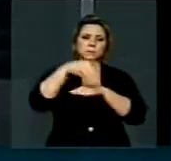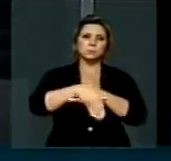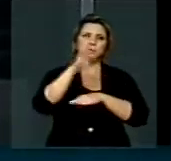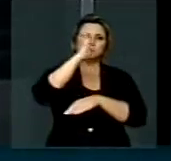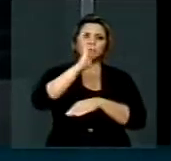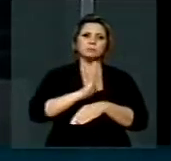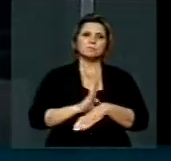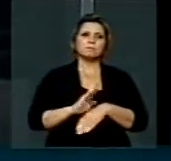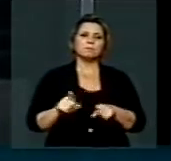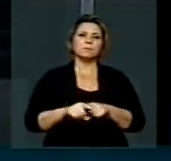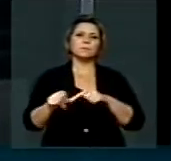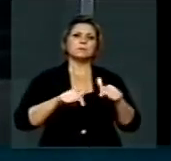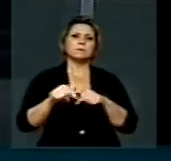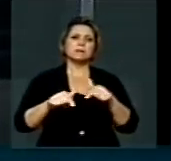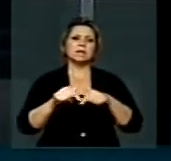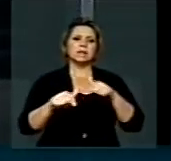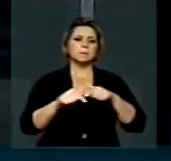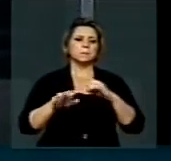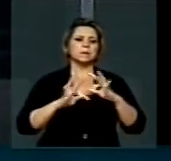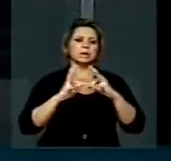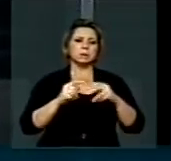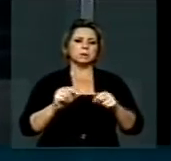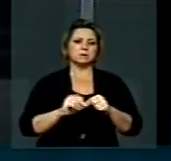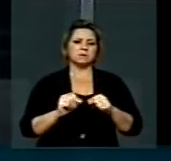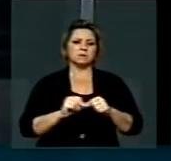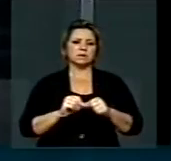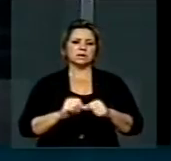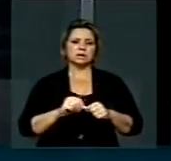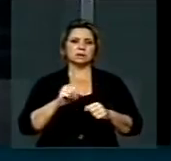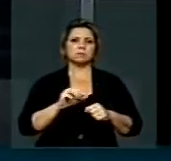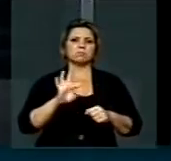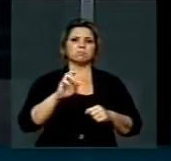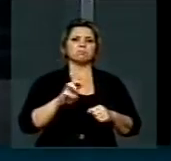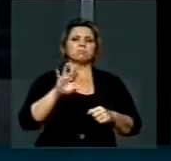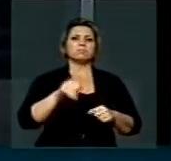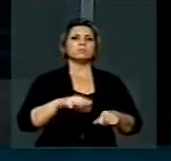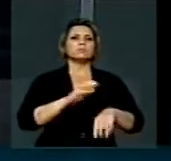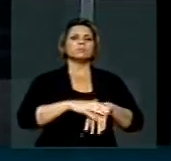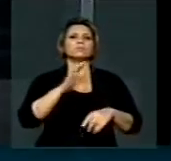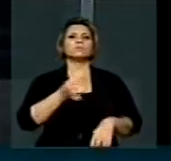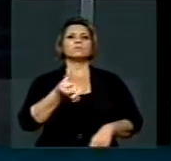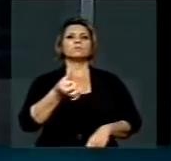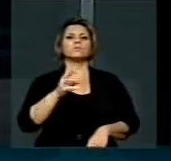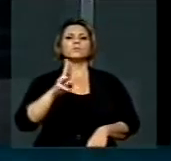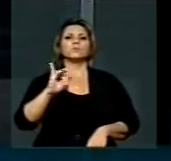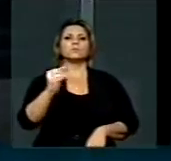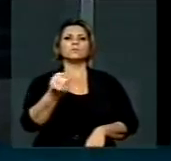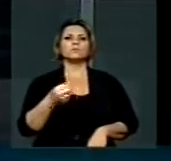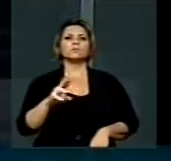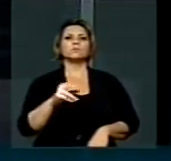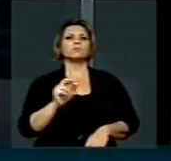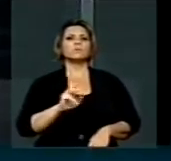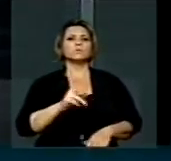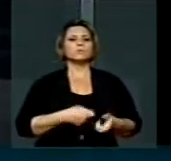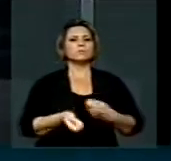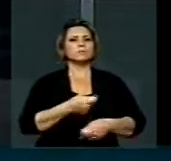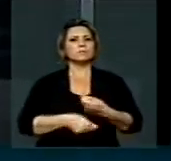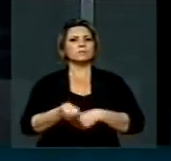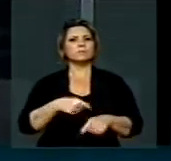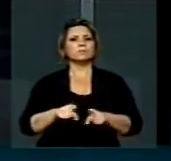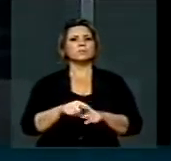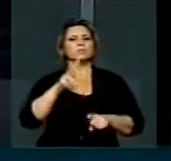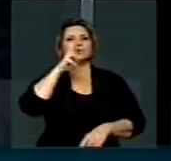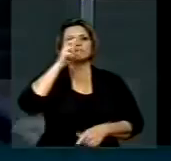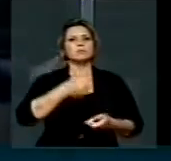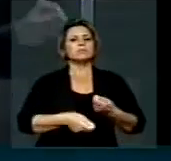é, através do trabalho de todos que fazem Taiwan, mais de 6 bilhões de reais na nossa economia, fortalecendo a